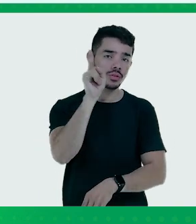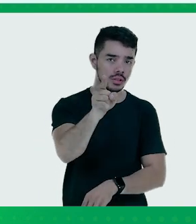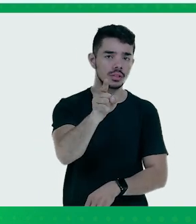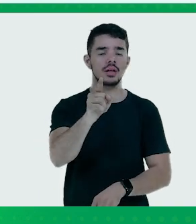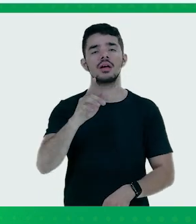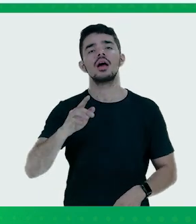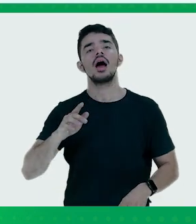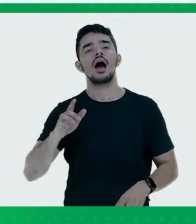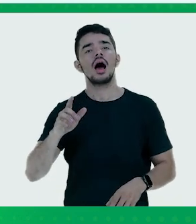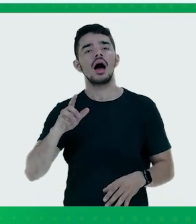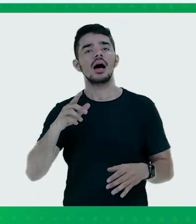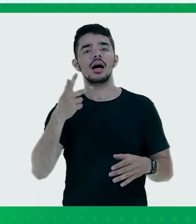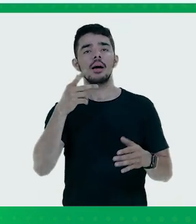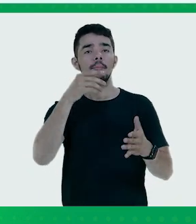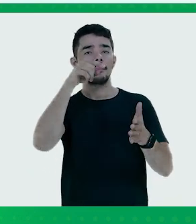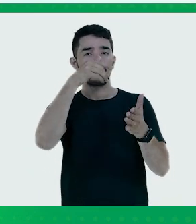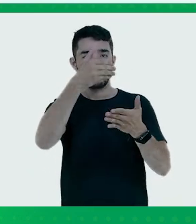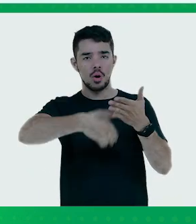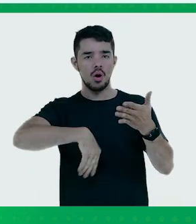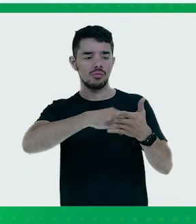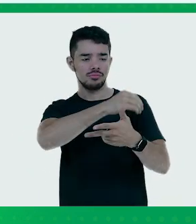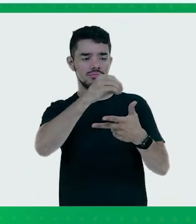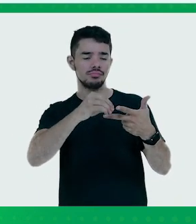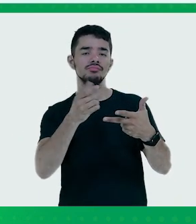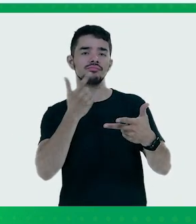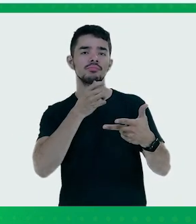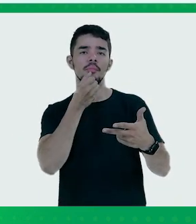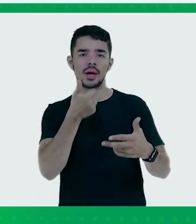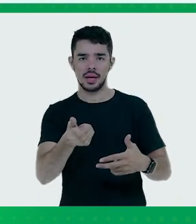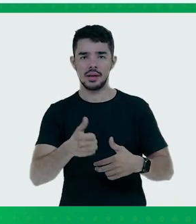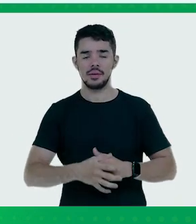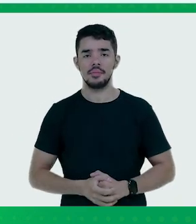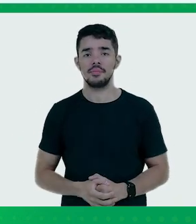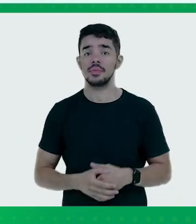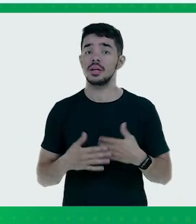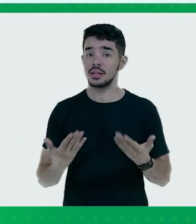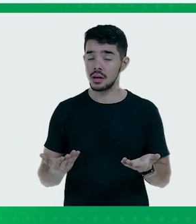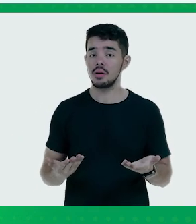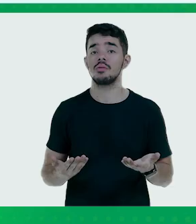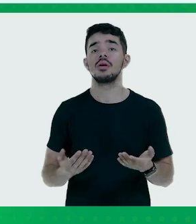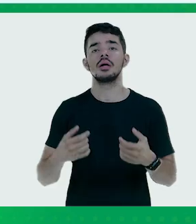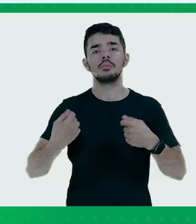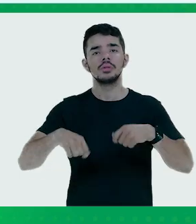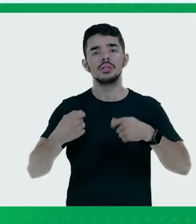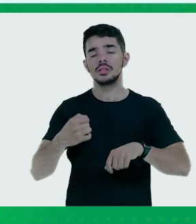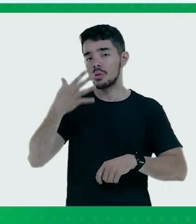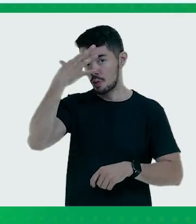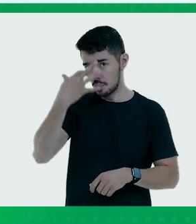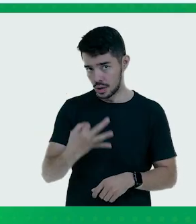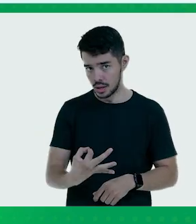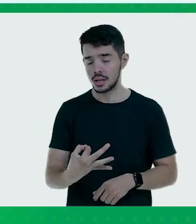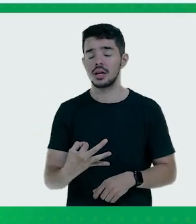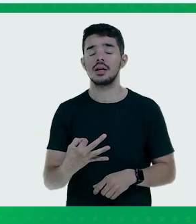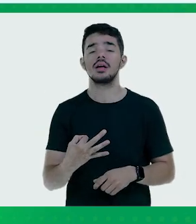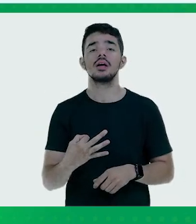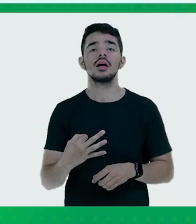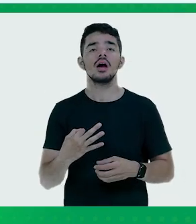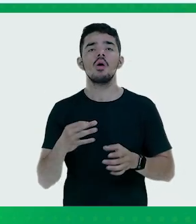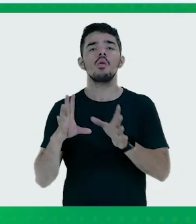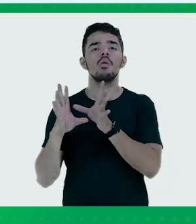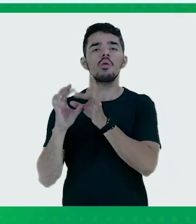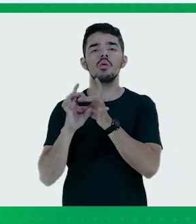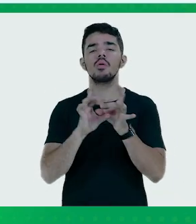conduzir, a sua TRI na avaliação do Enem. Diante disso, é preciso compreender, inicialmente,